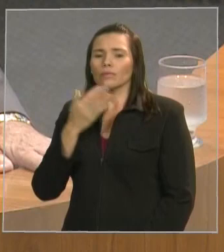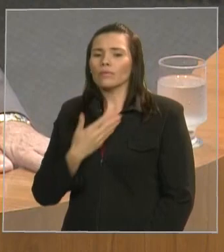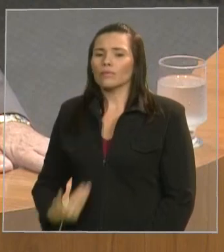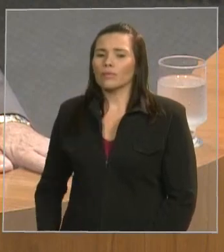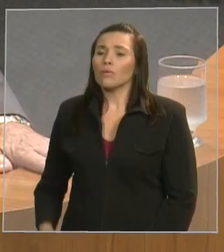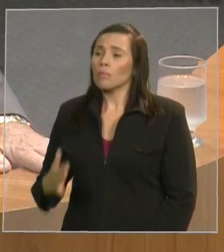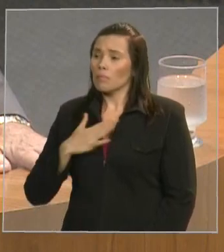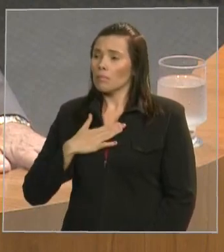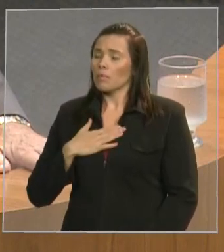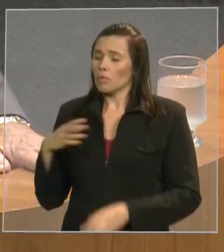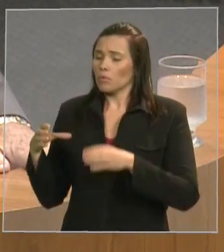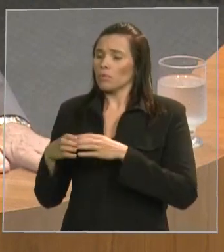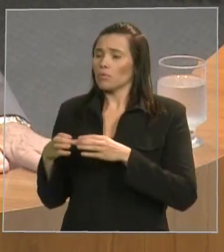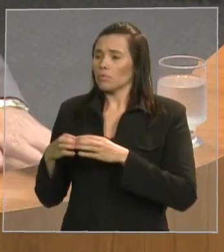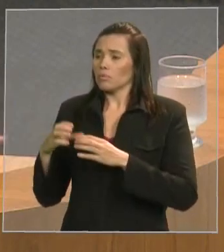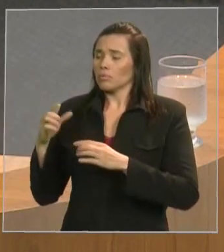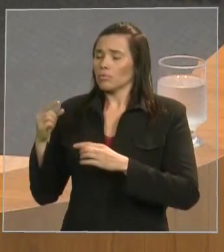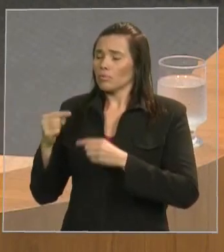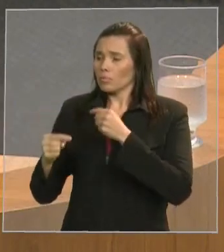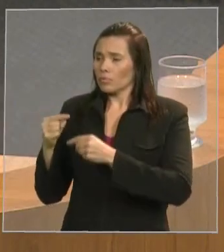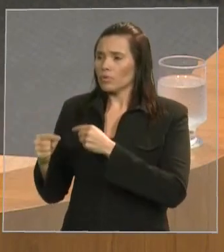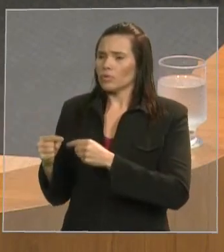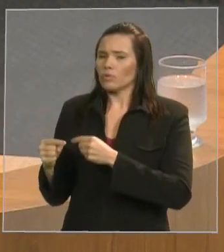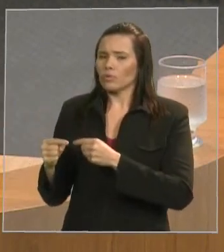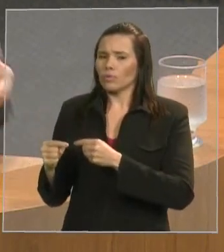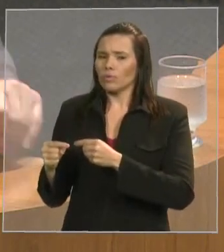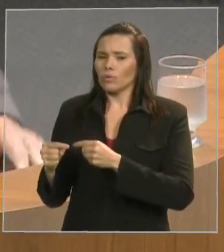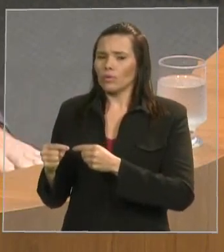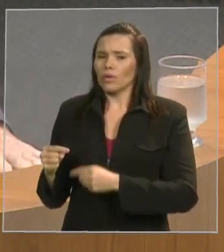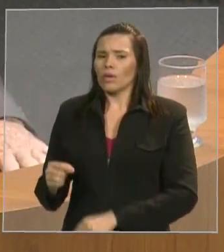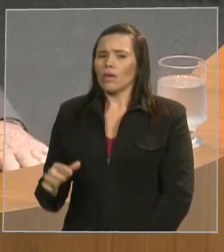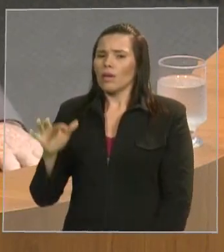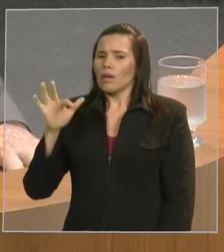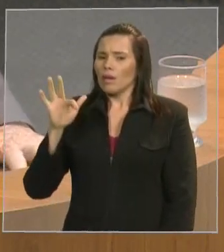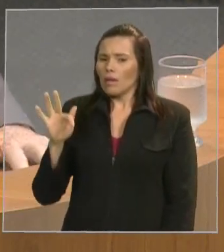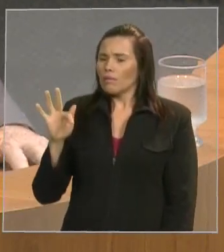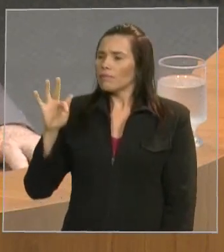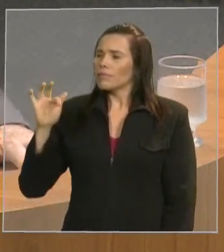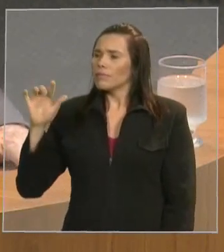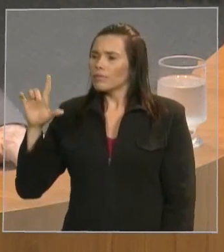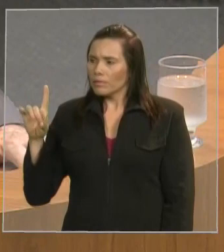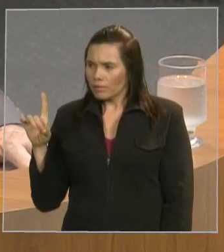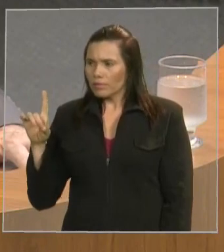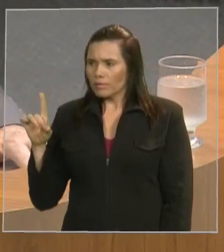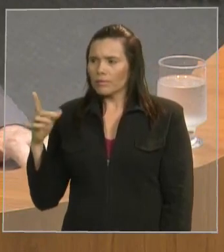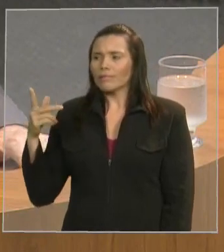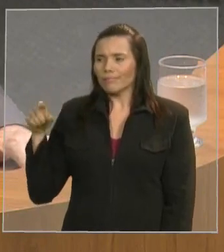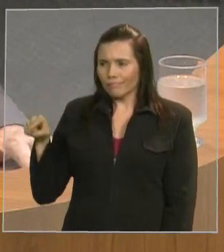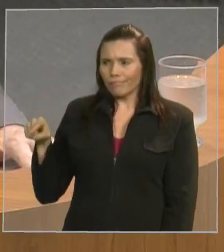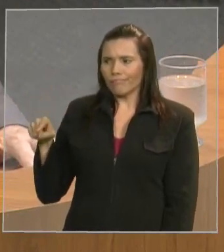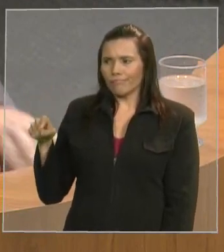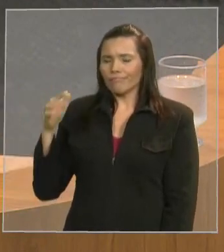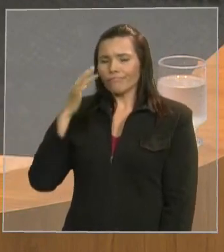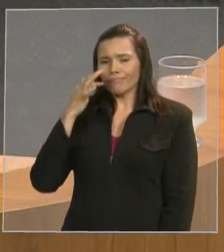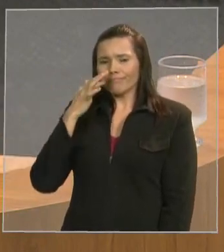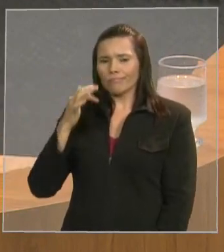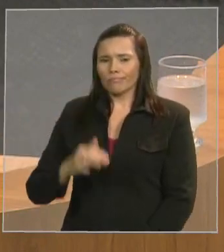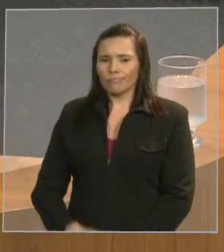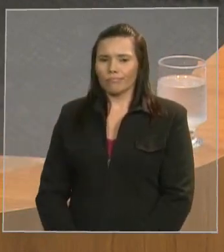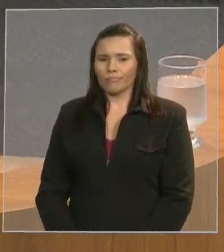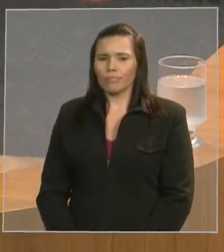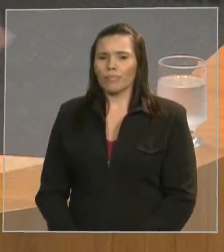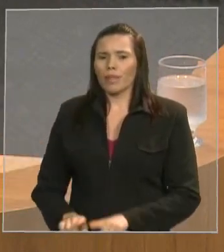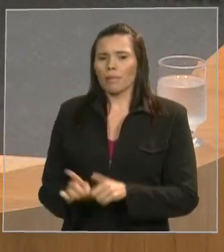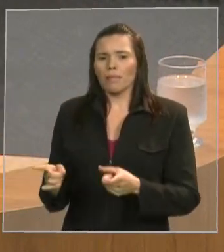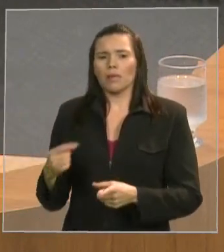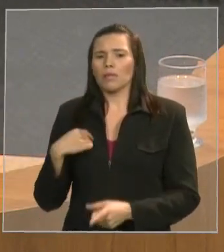Dino. E eu vou, porque eu só quero dispor do seu partido, que é o único que não pode hoje, que não pode coligar. Mas eu nunca falei